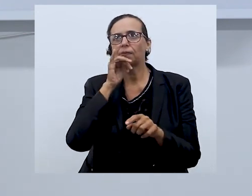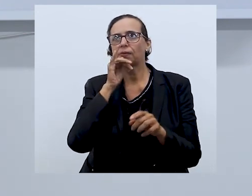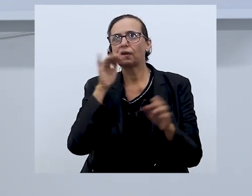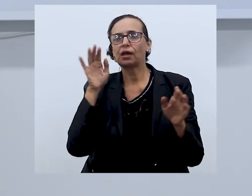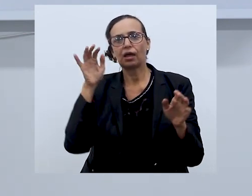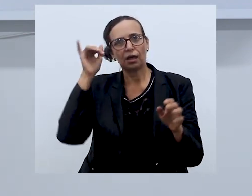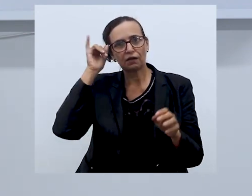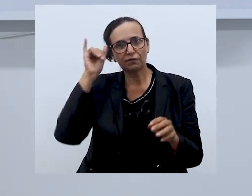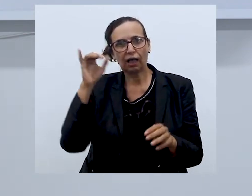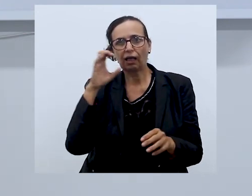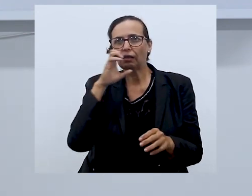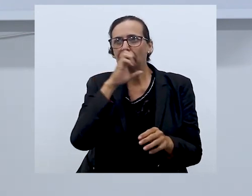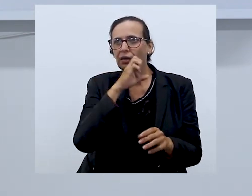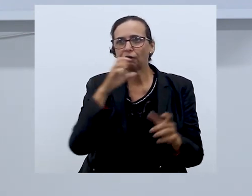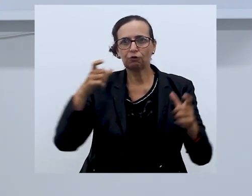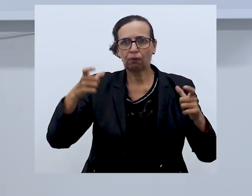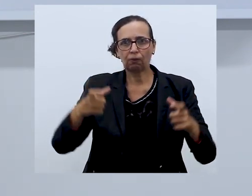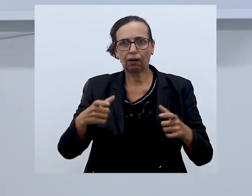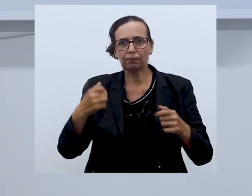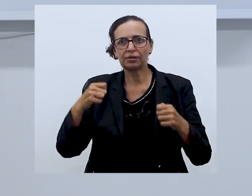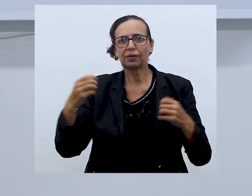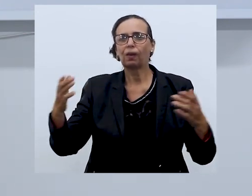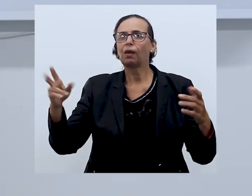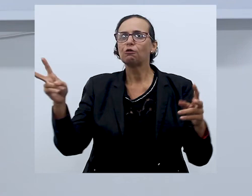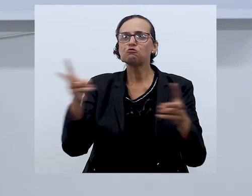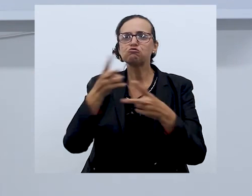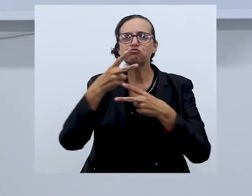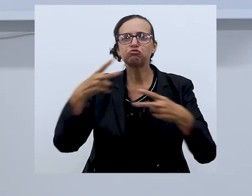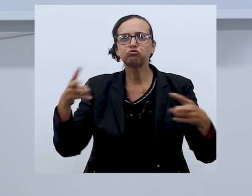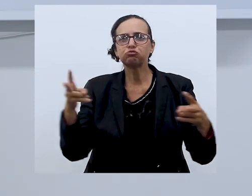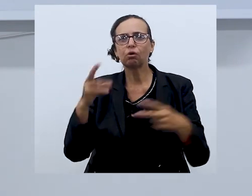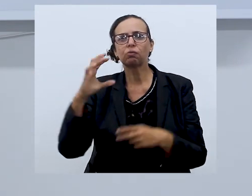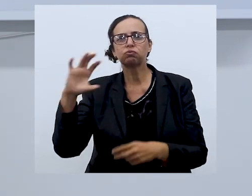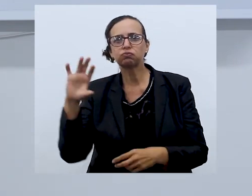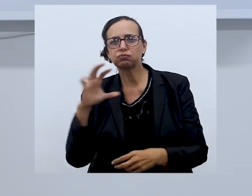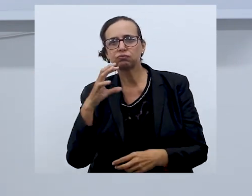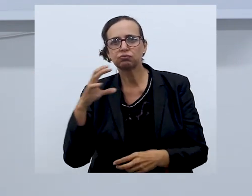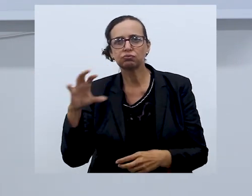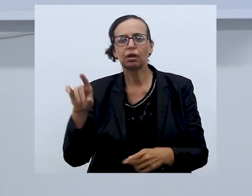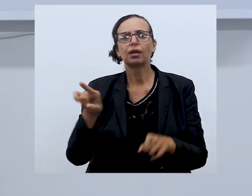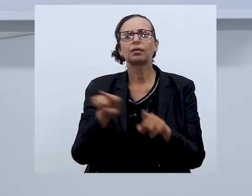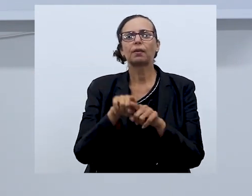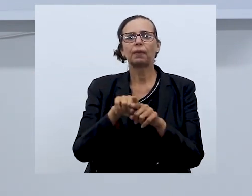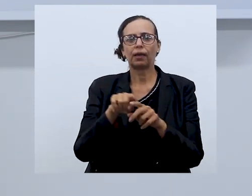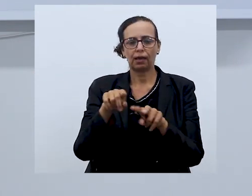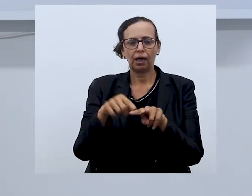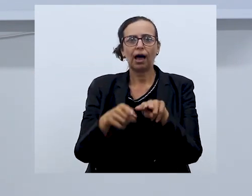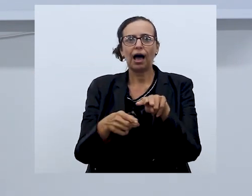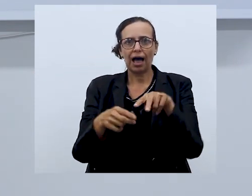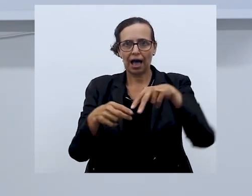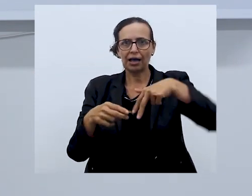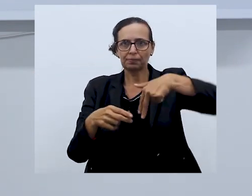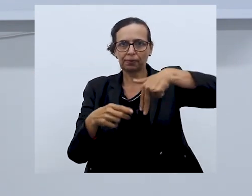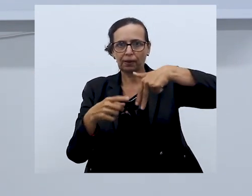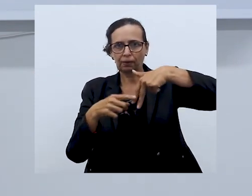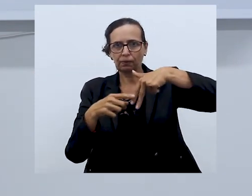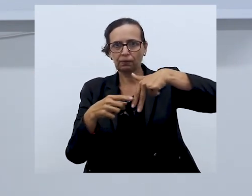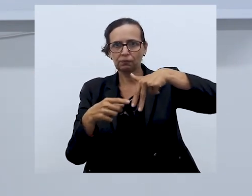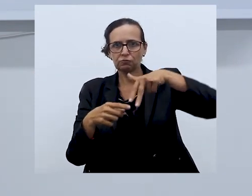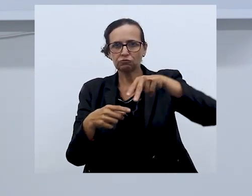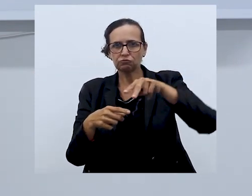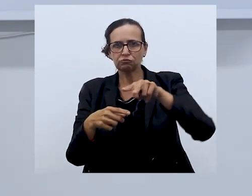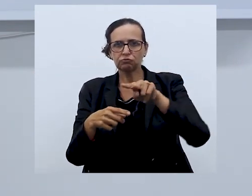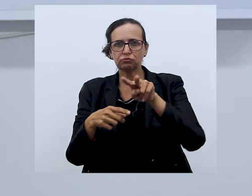arejado. E também, outra coisa que você pode fazer é levar as pernas da pessoa acima